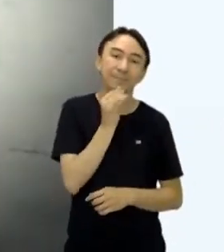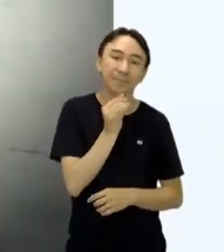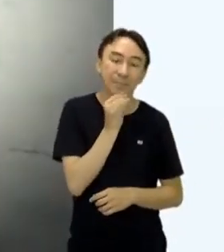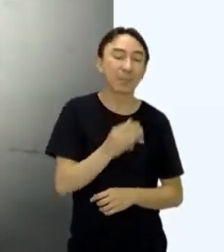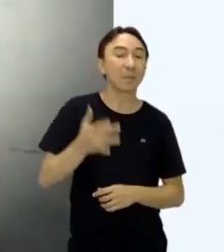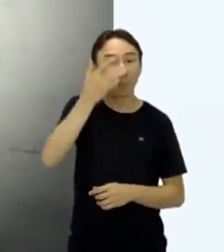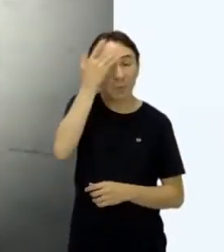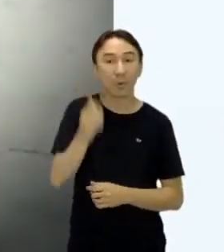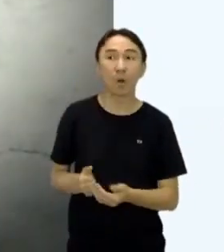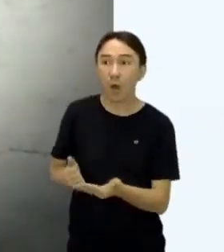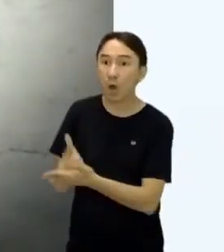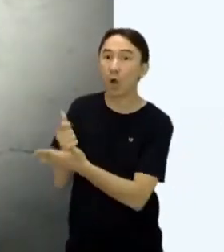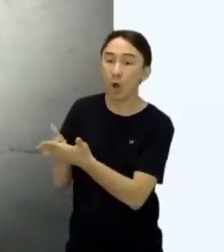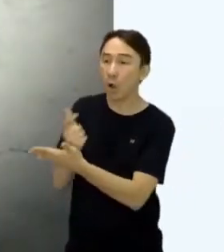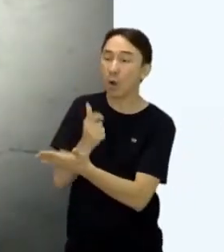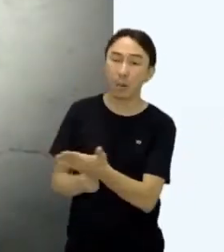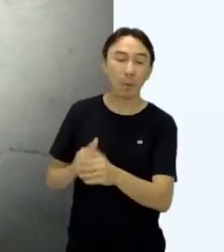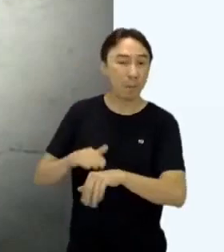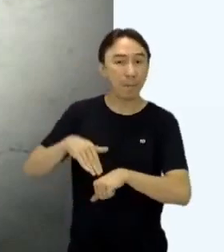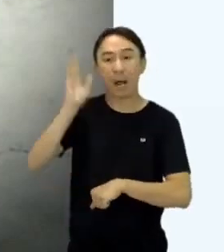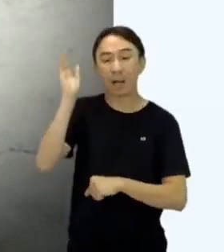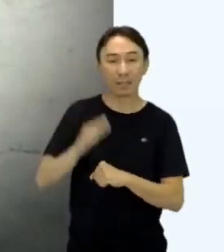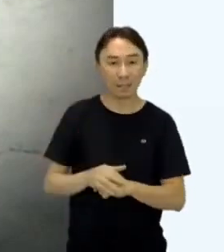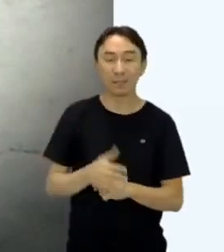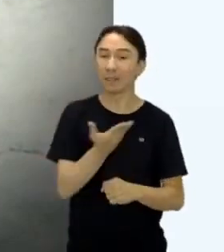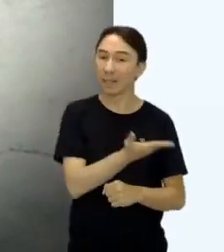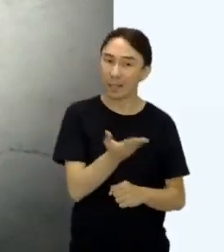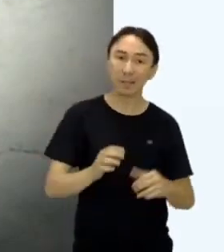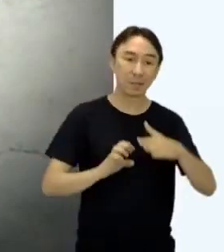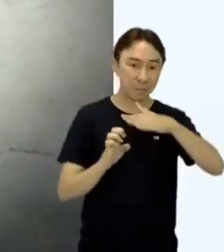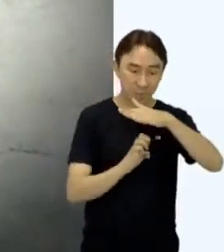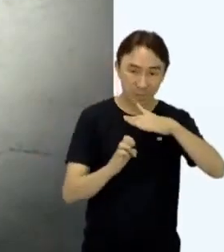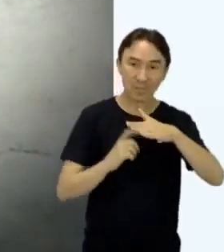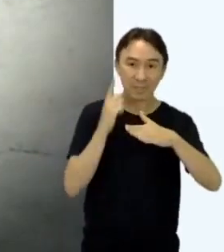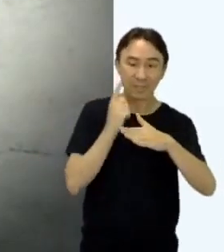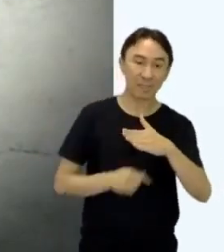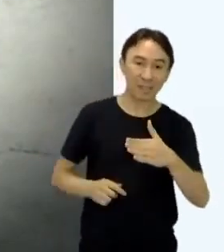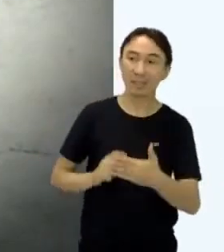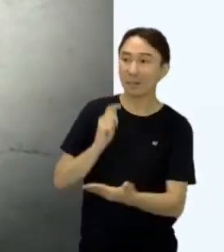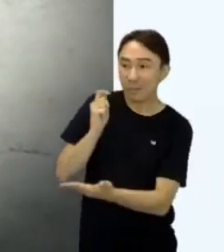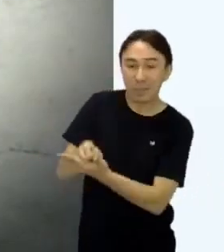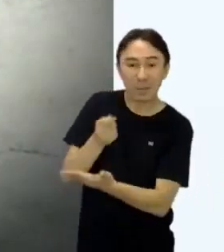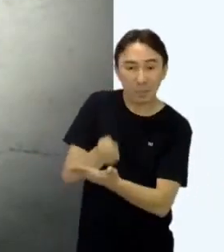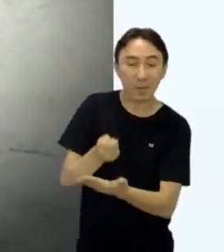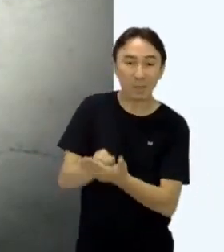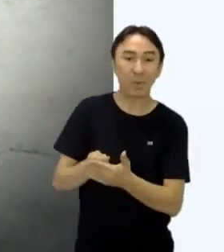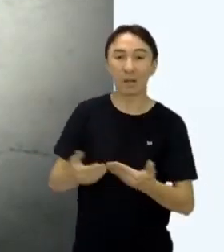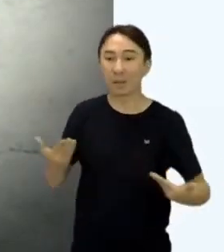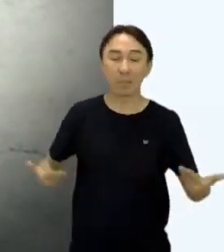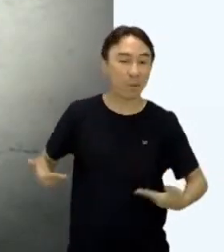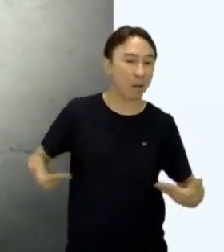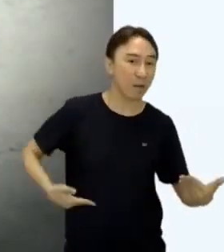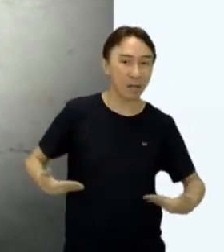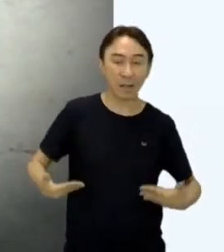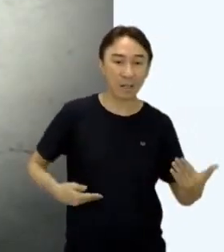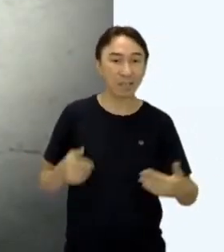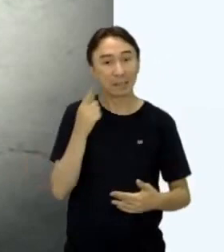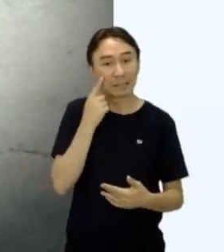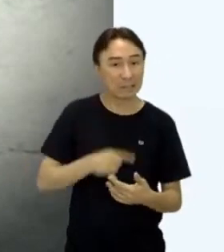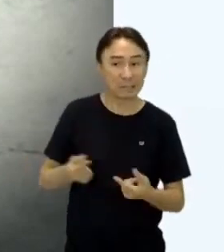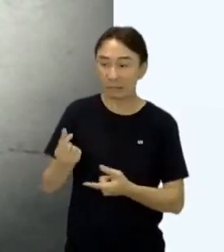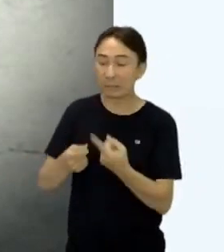compram mais, as empresas contratam trabalhadores, adquirem equipamentos e o governo tem mais receita. Isso